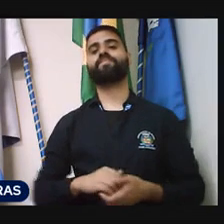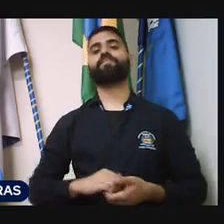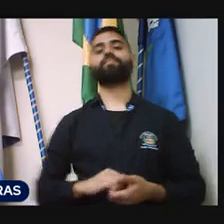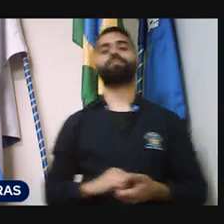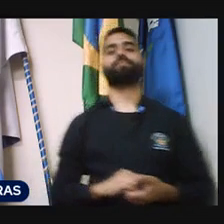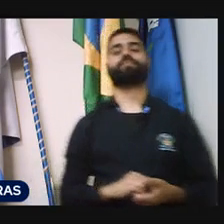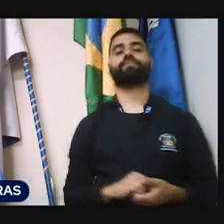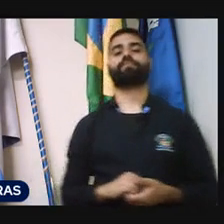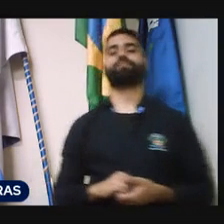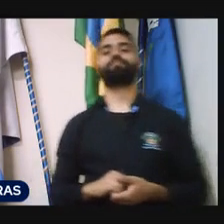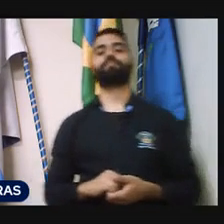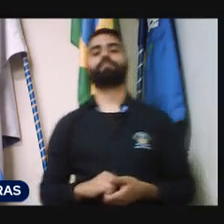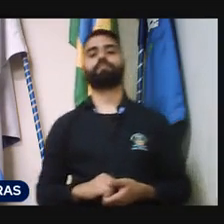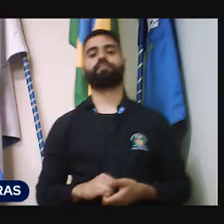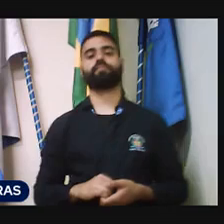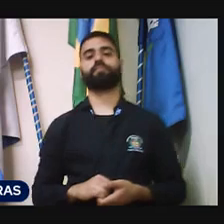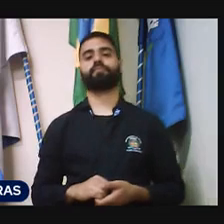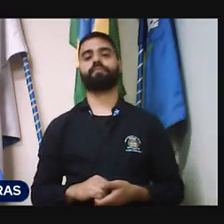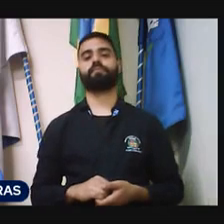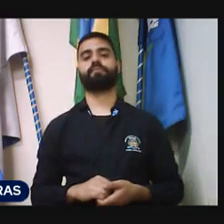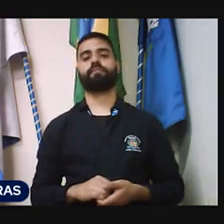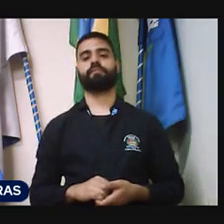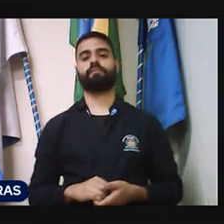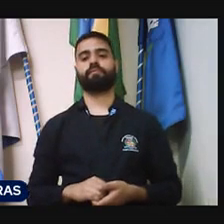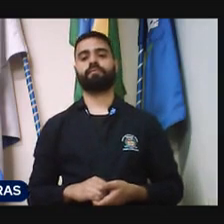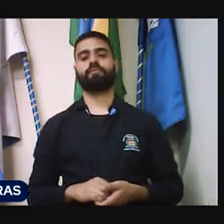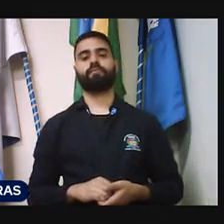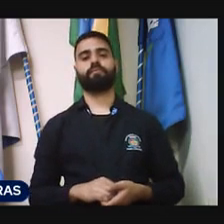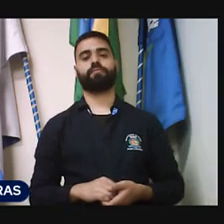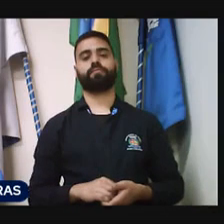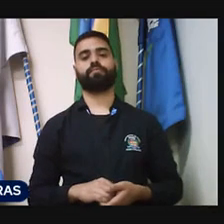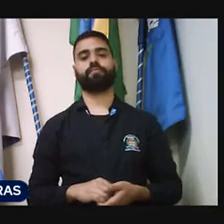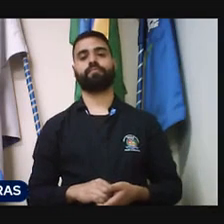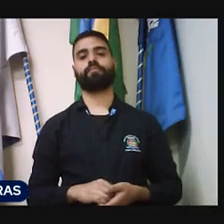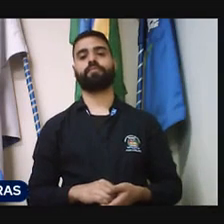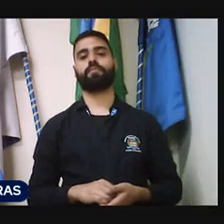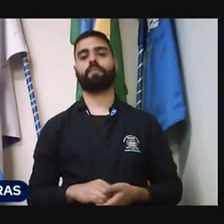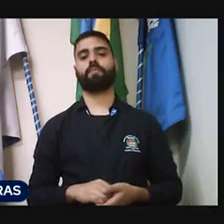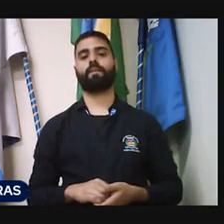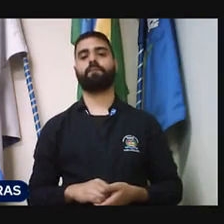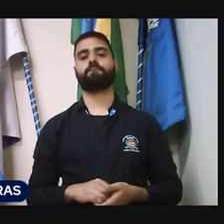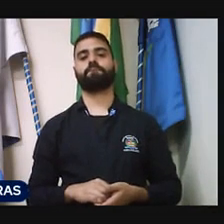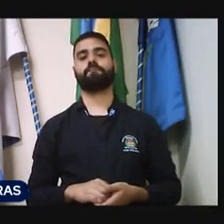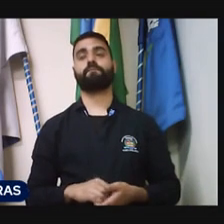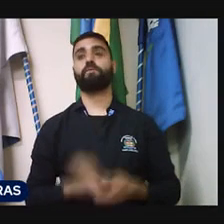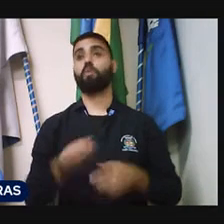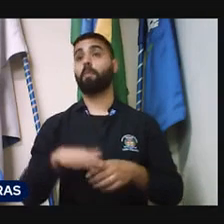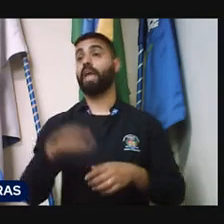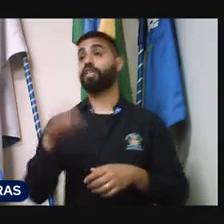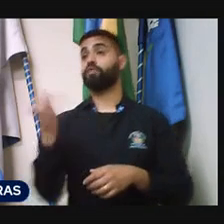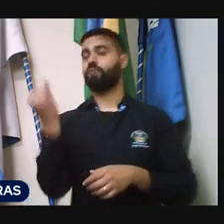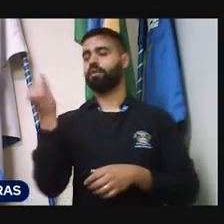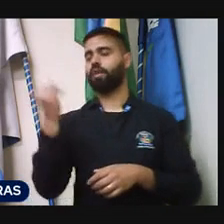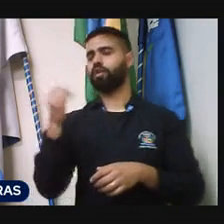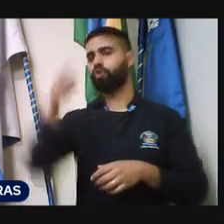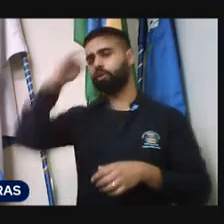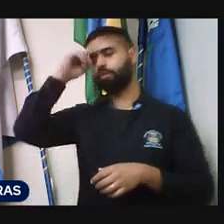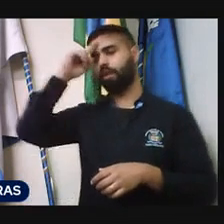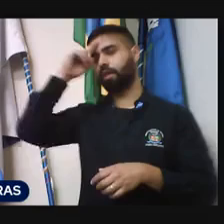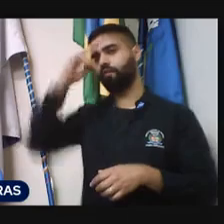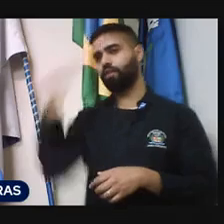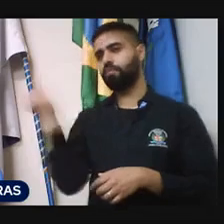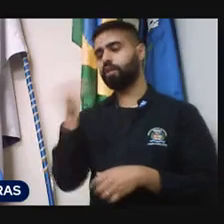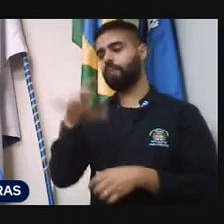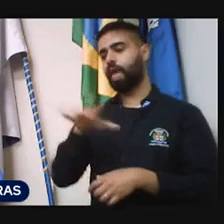o papel do hospital e foi fundamental para salvar vidas